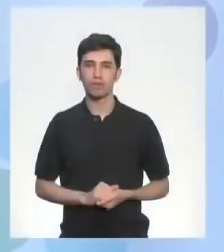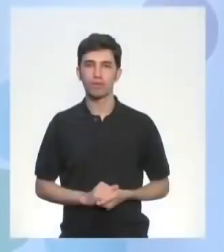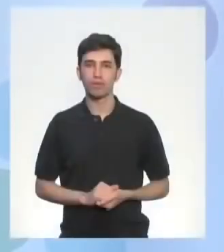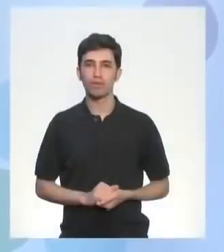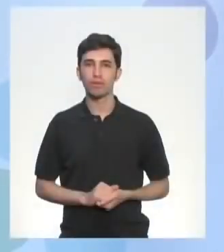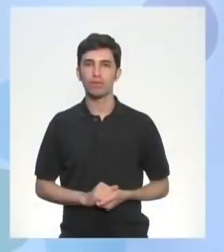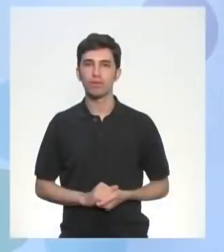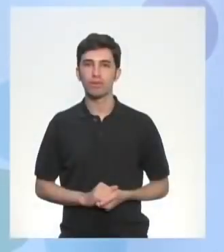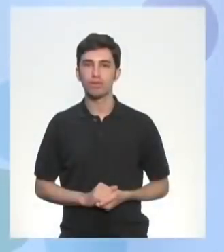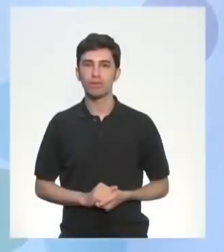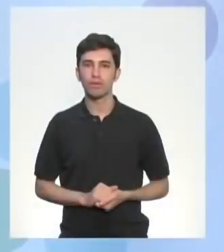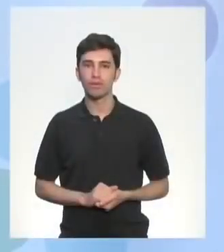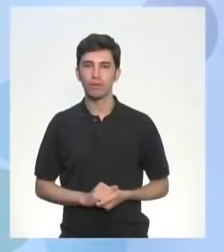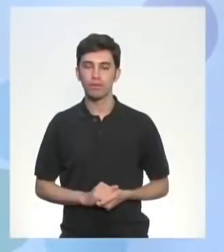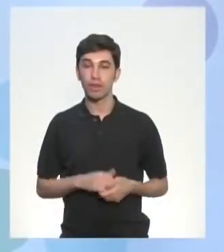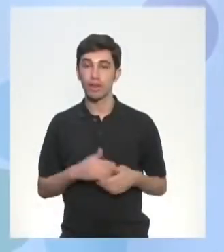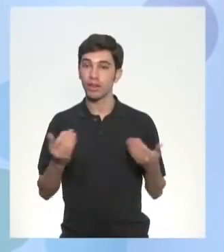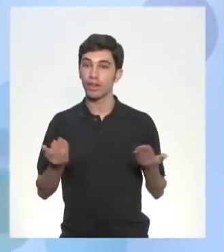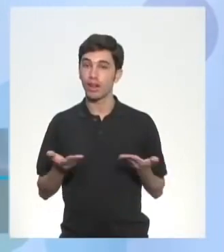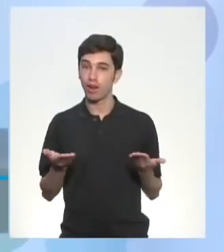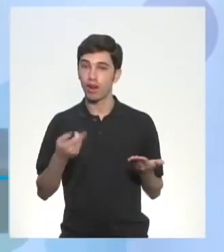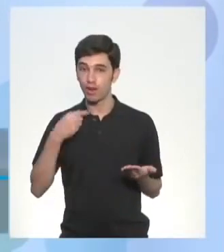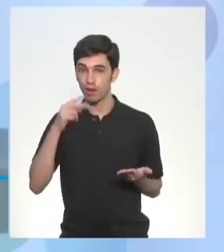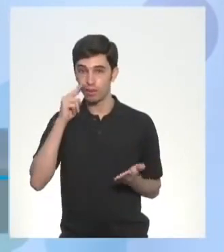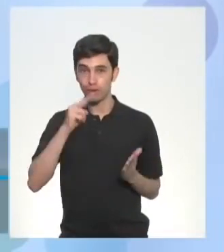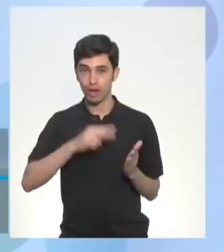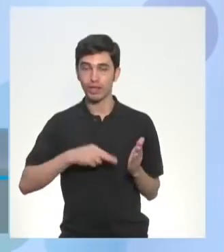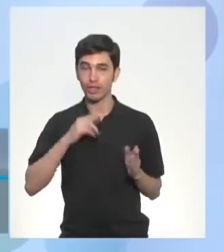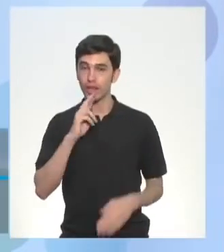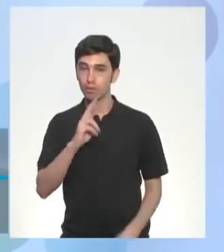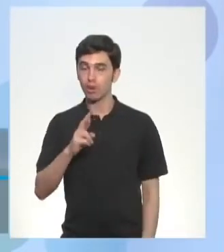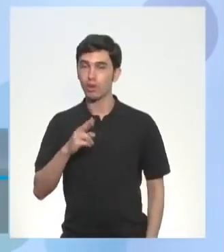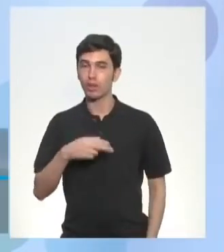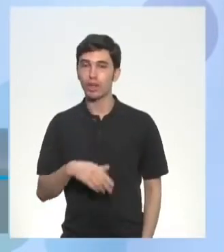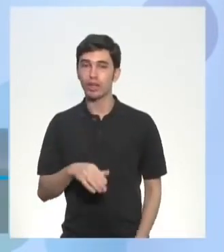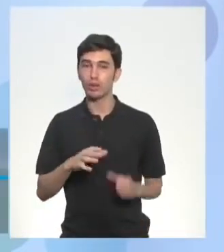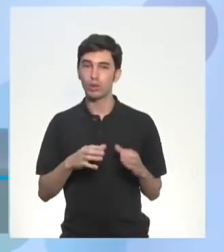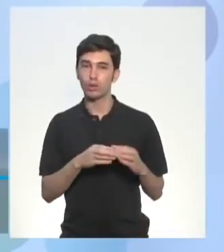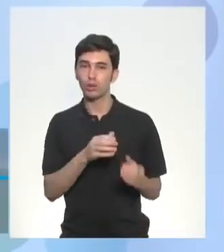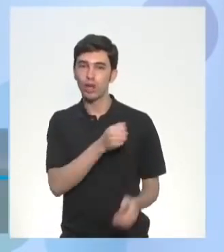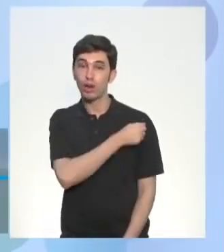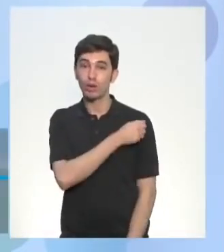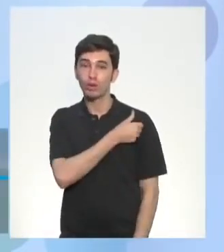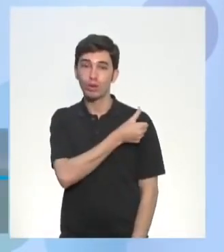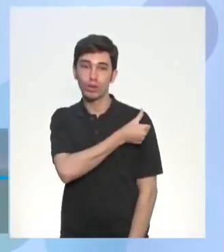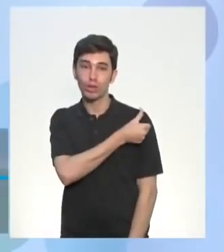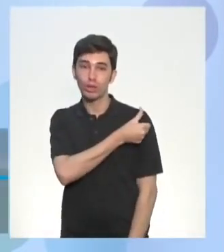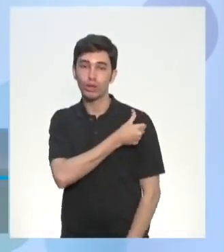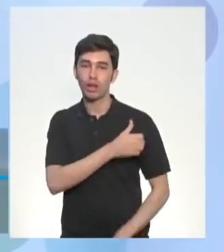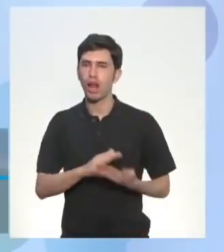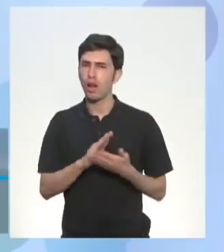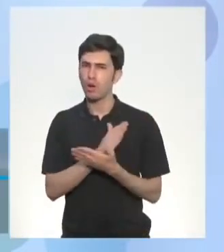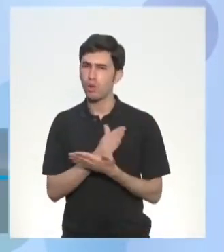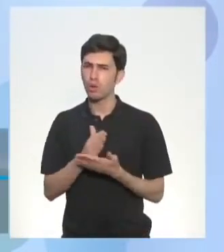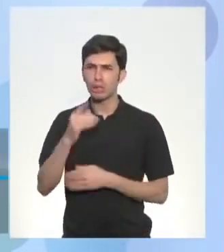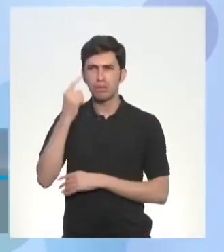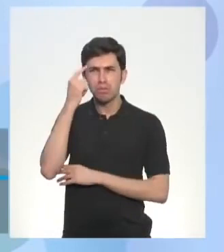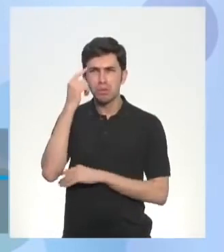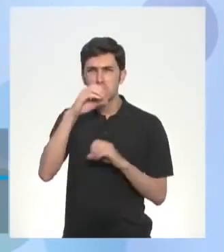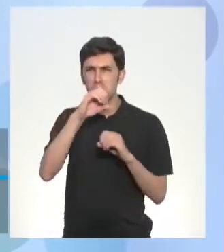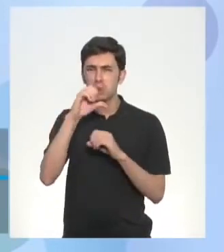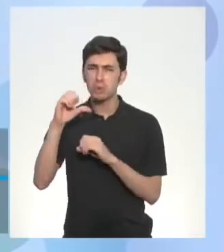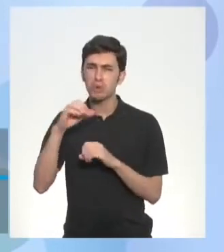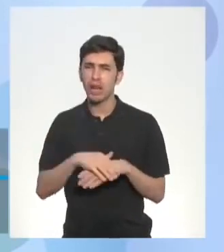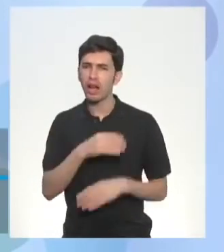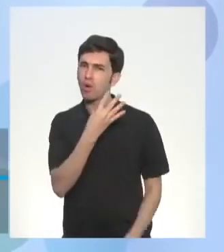Então, vamos às respostas dos alunos aqui do 6º ano. Alguns estão com dúvidas, Pro. Eles estão colocando assim, a